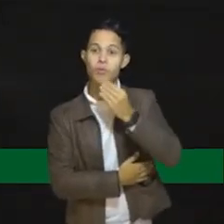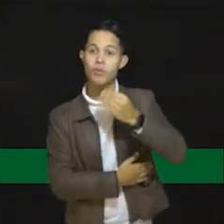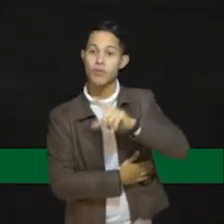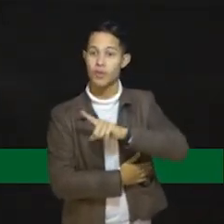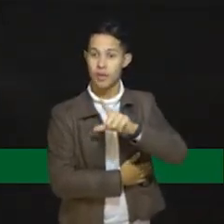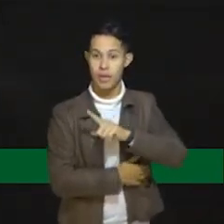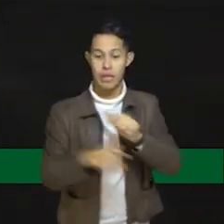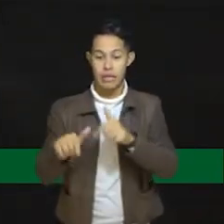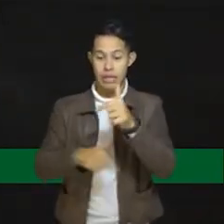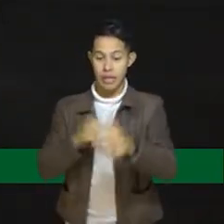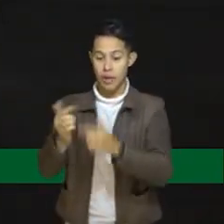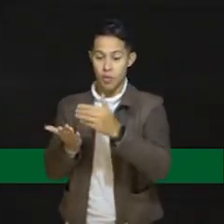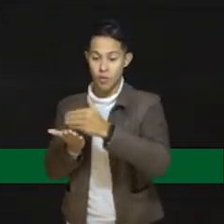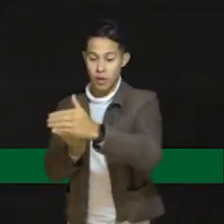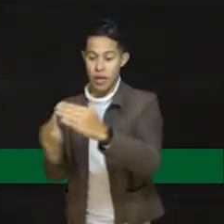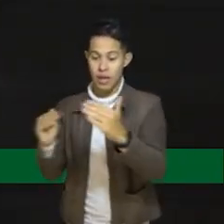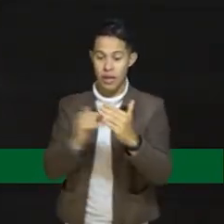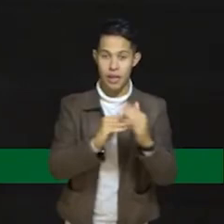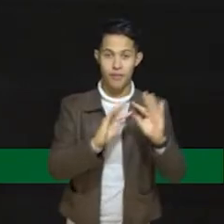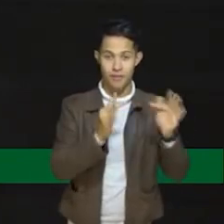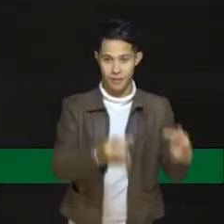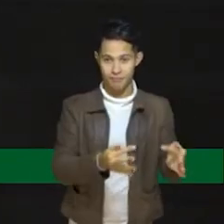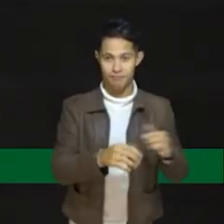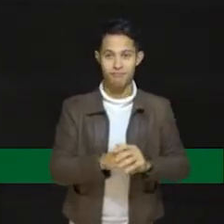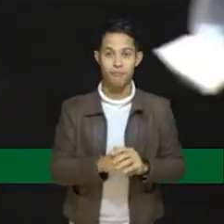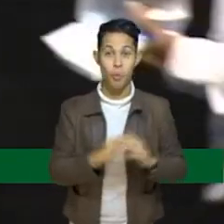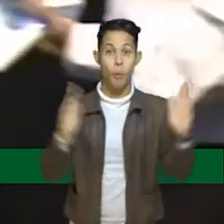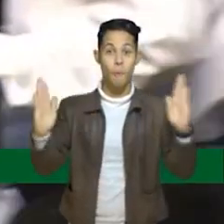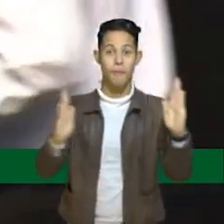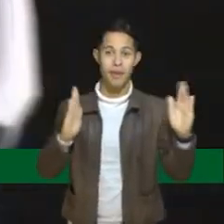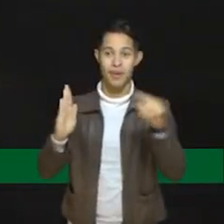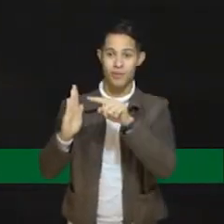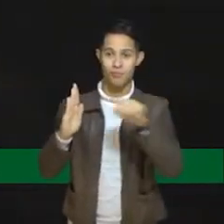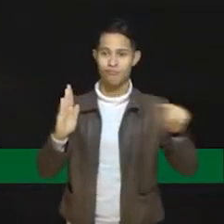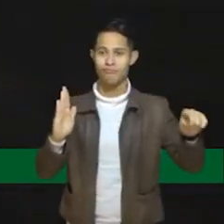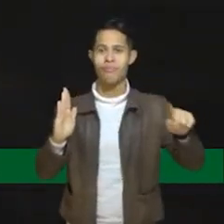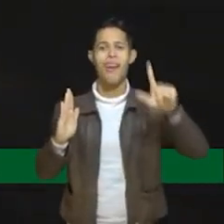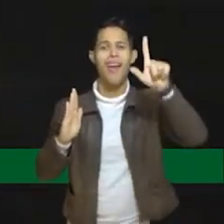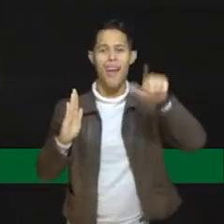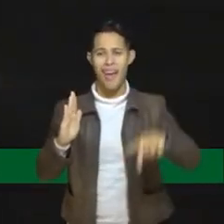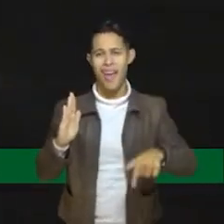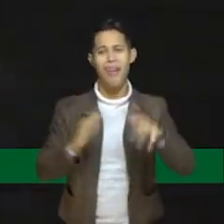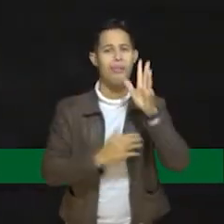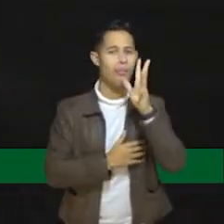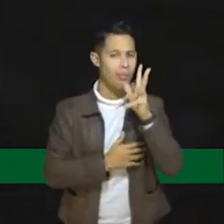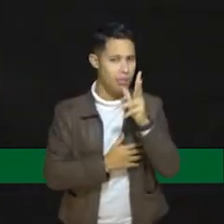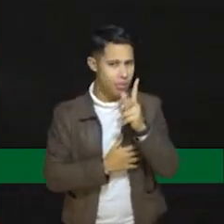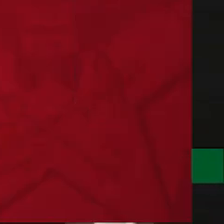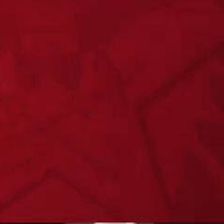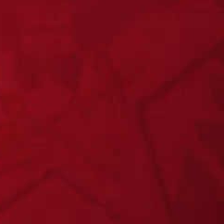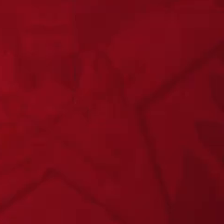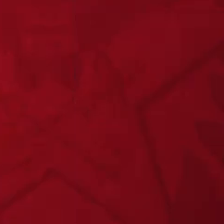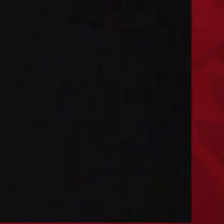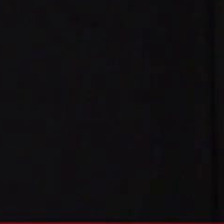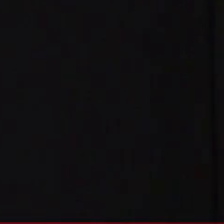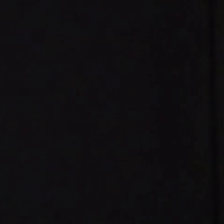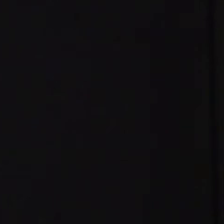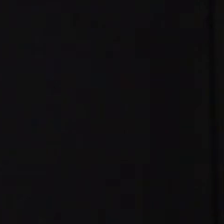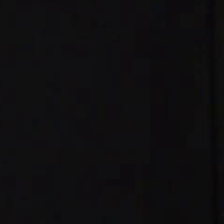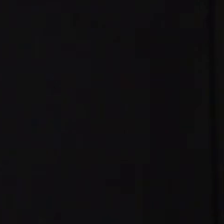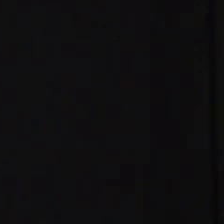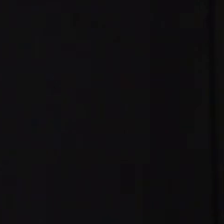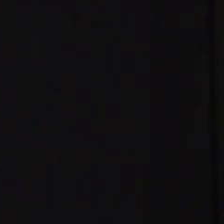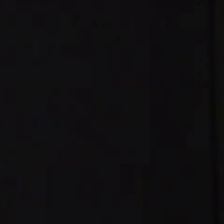fissura é um tratamento longo, né? Então é importante que tenha esse apoio financeiro mesmo do estado de Santa Catarina.